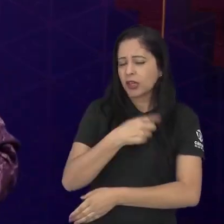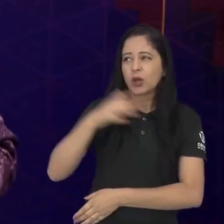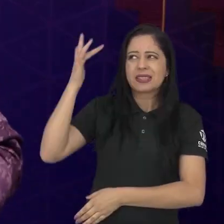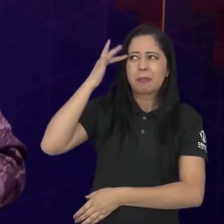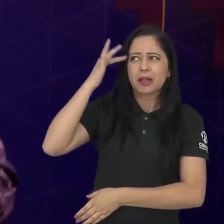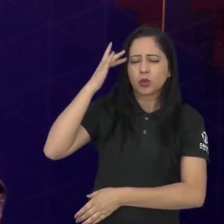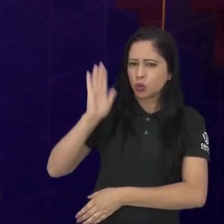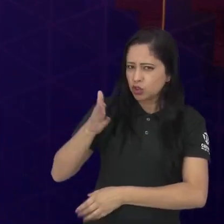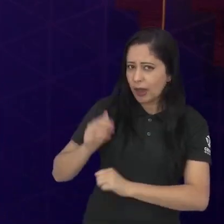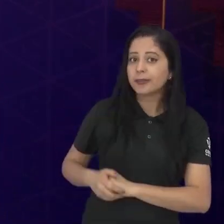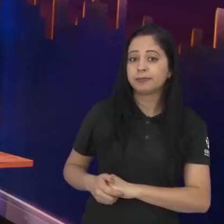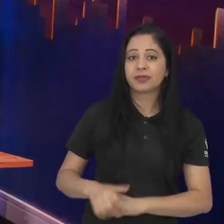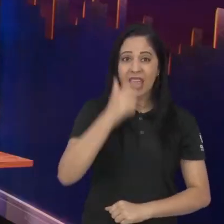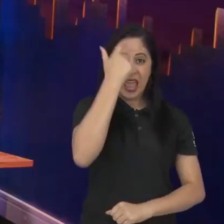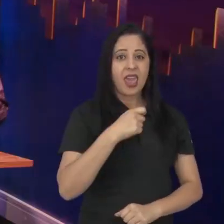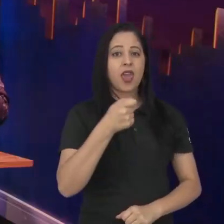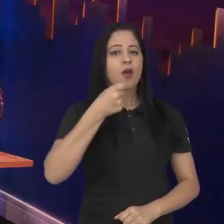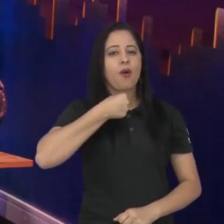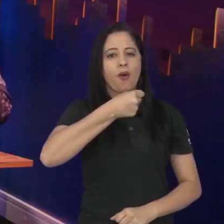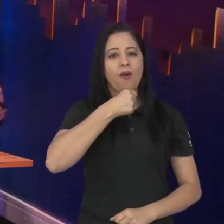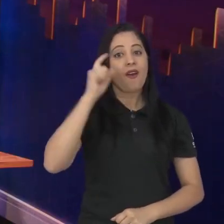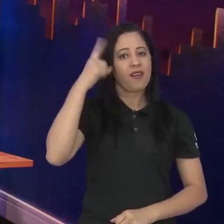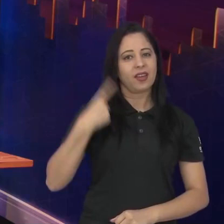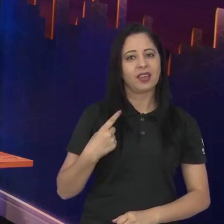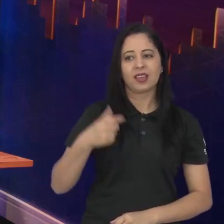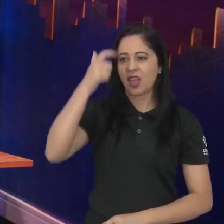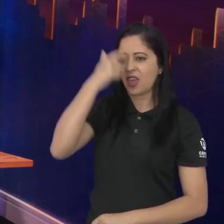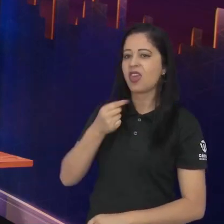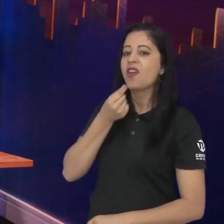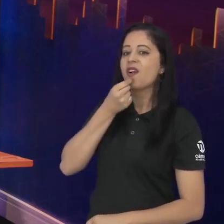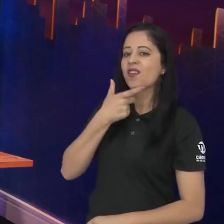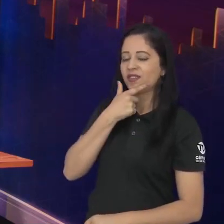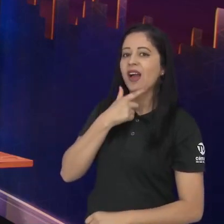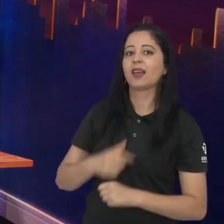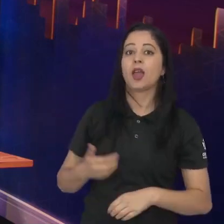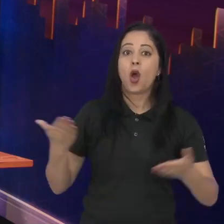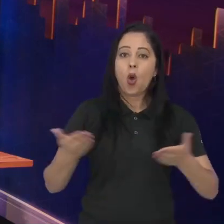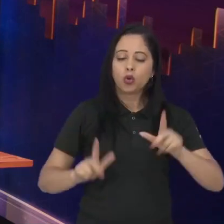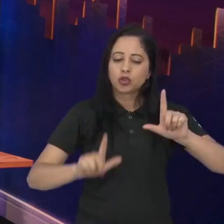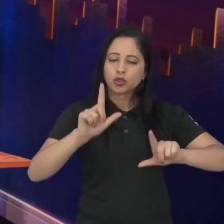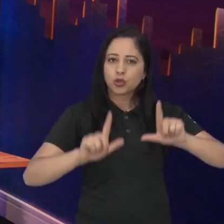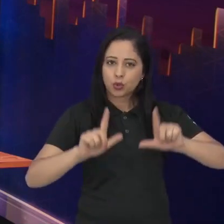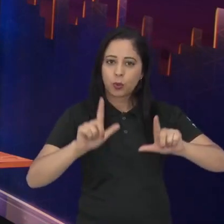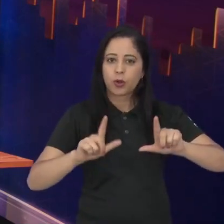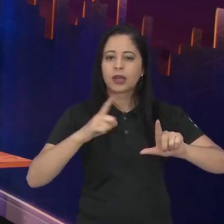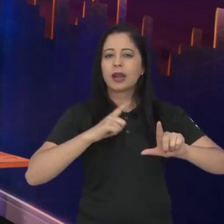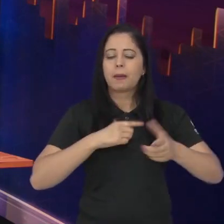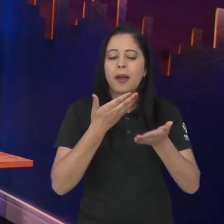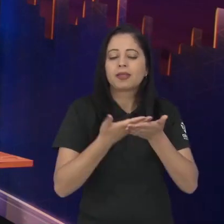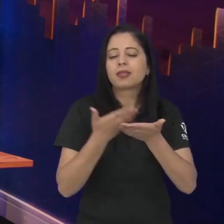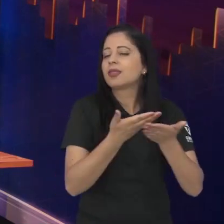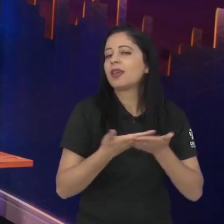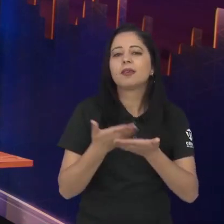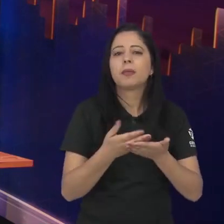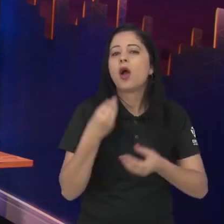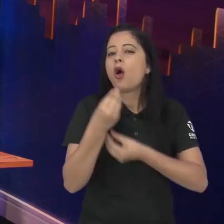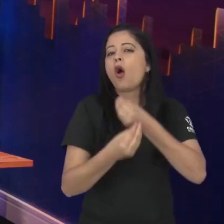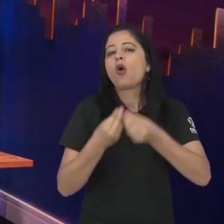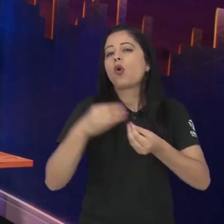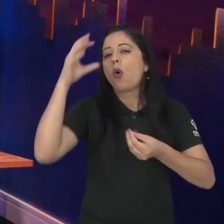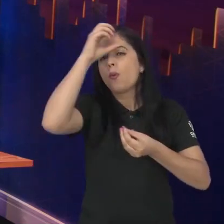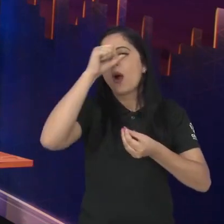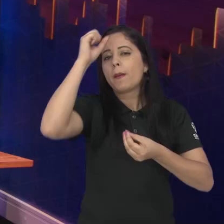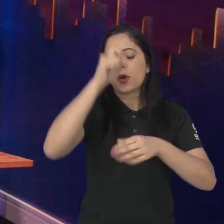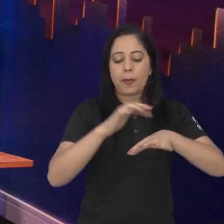maduro socialmente? Eu sou a Miviki. E eu sou Samu Strazer. E no programa de hoje a gente vai estudar um pouquinho sobre o que a gente aprendeu com